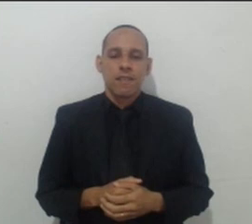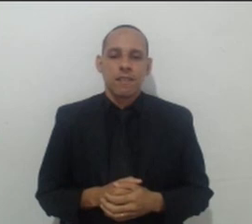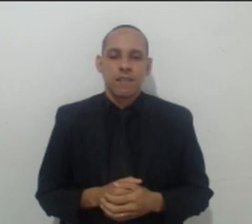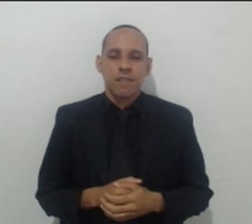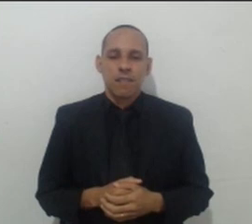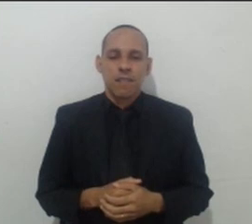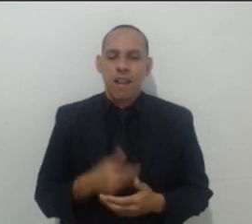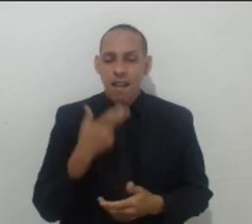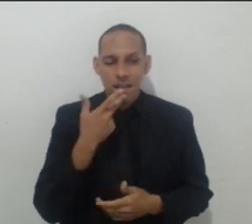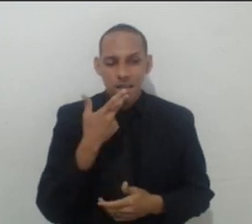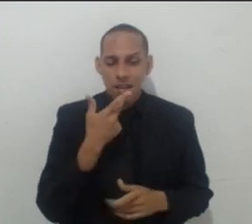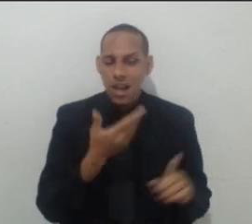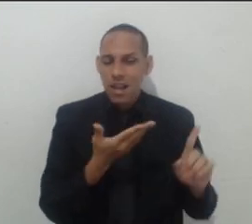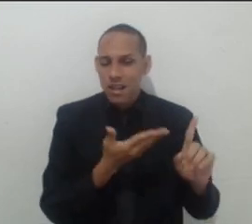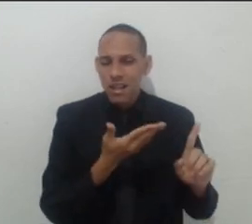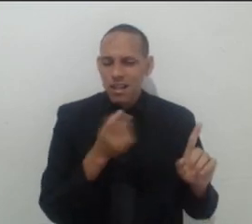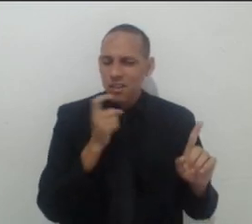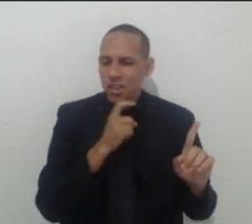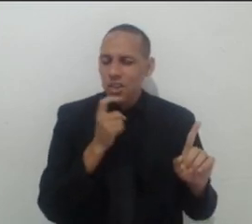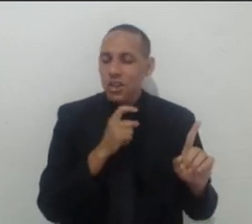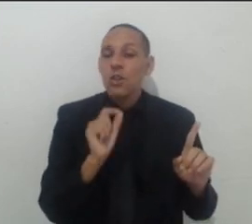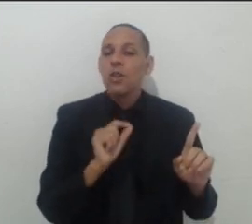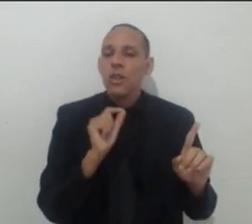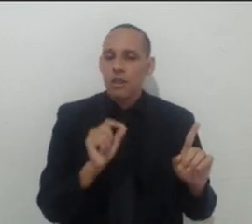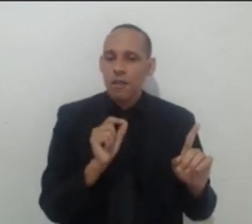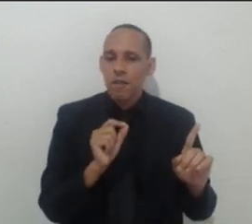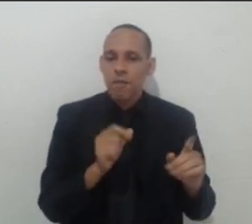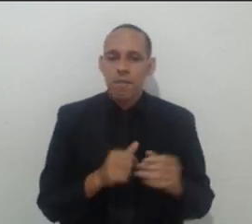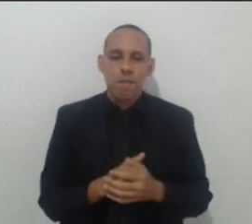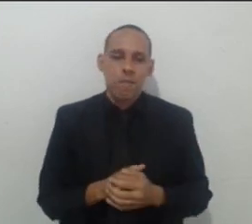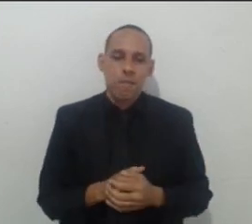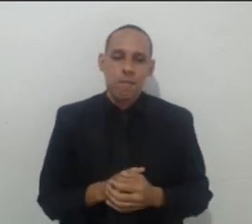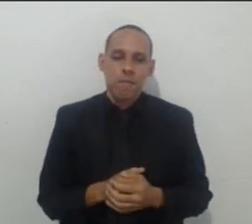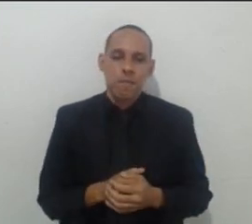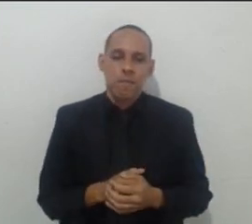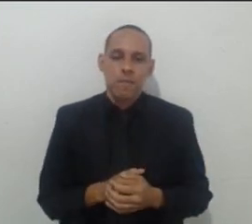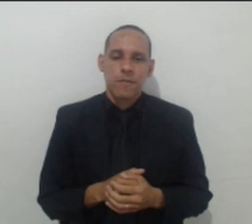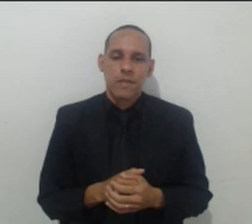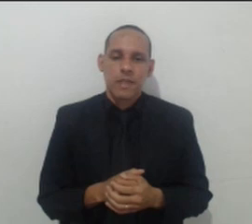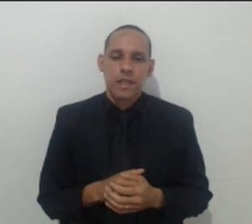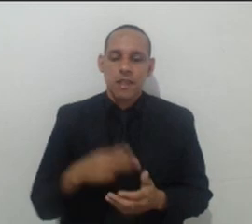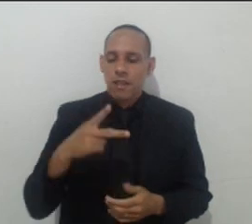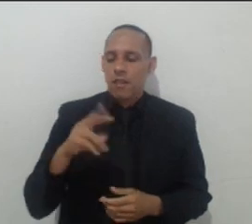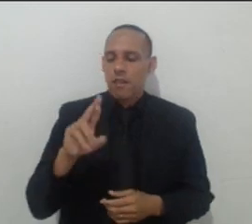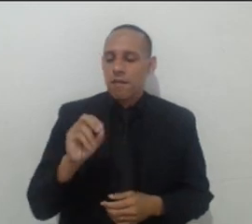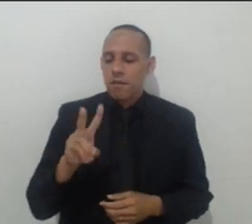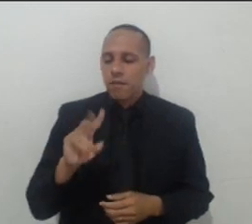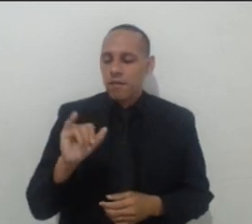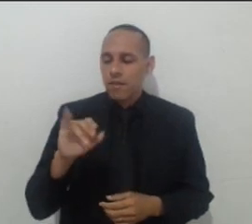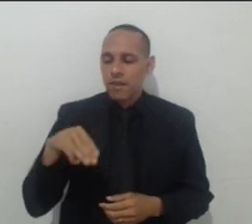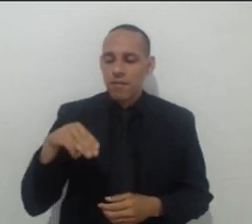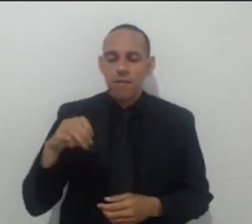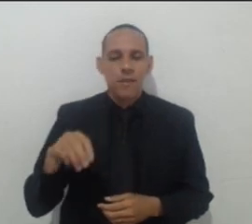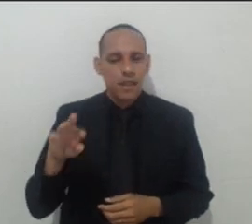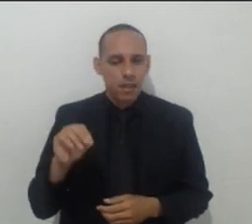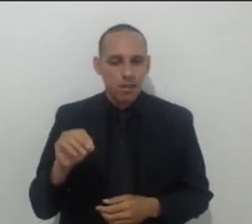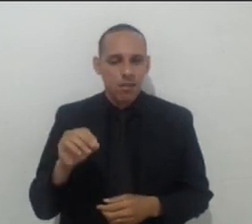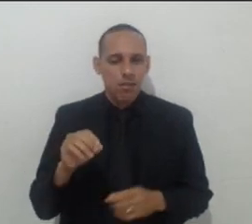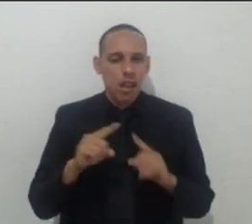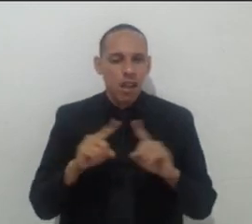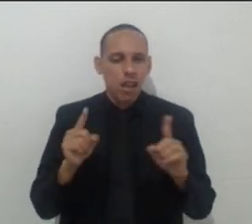inverídica, né, que foi dado provimento na reclamação para proibir o levantamento de